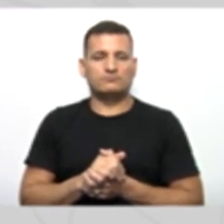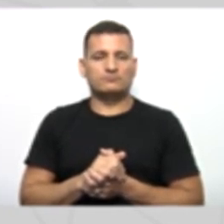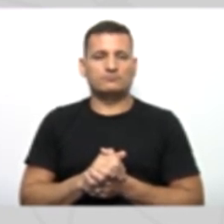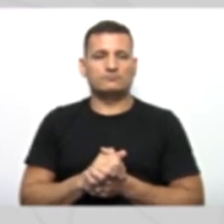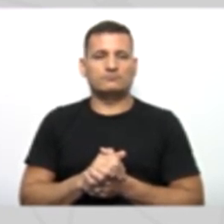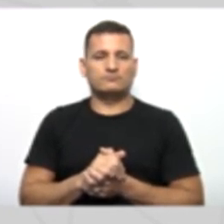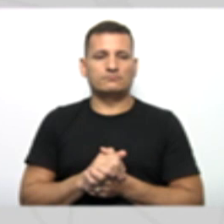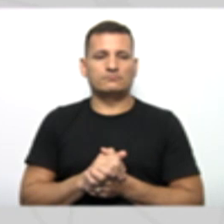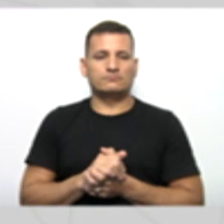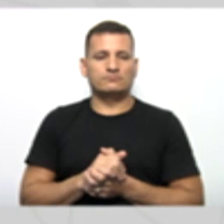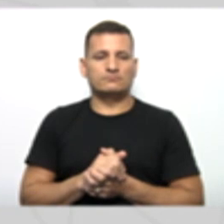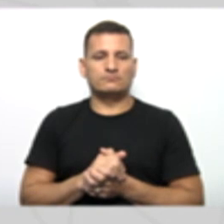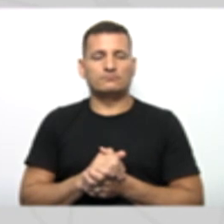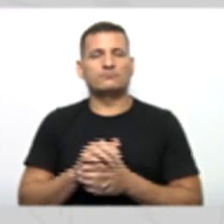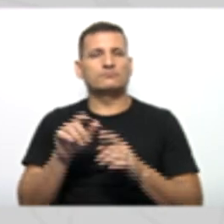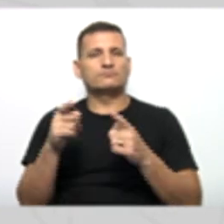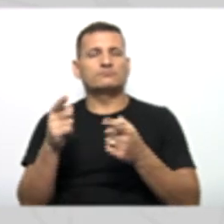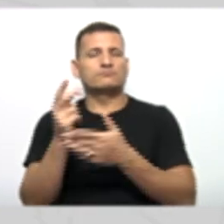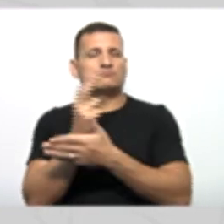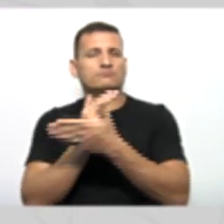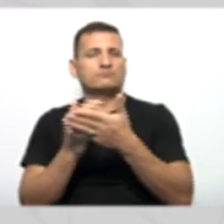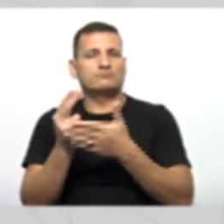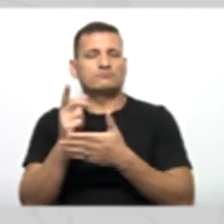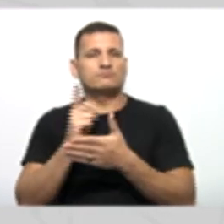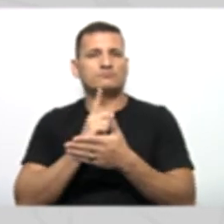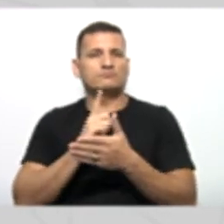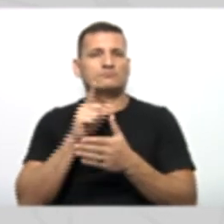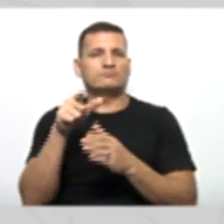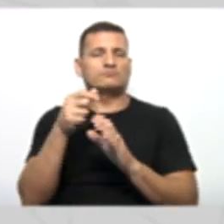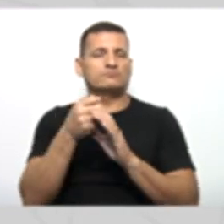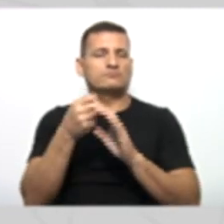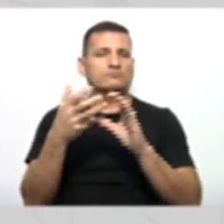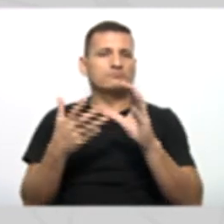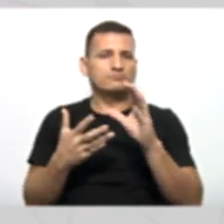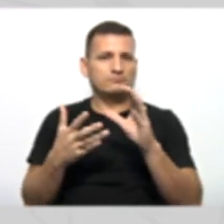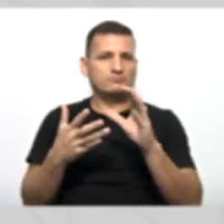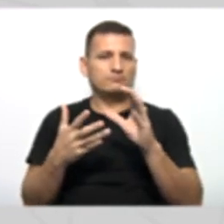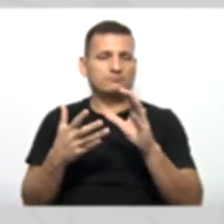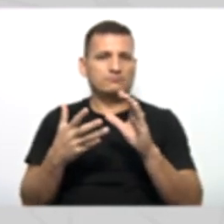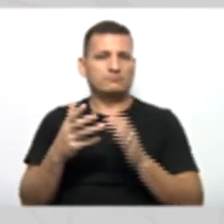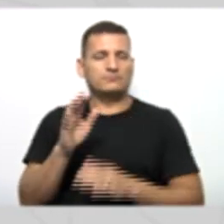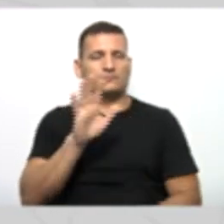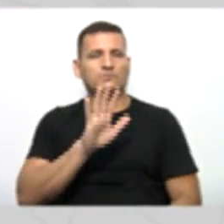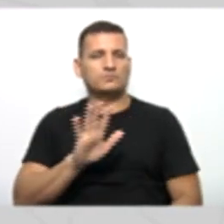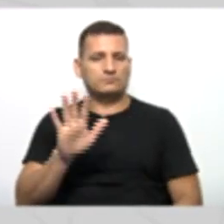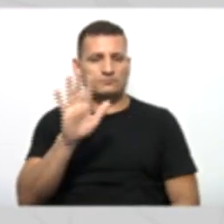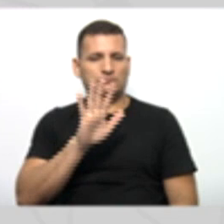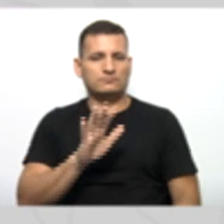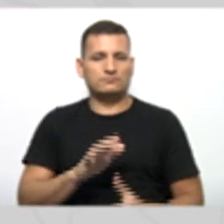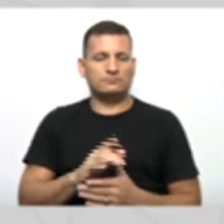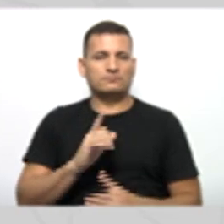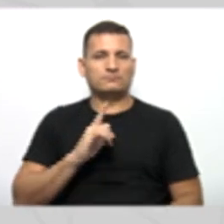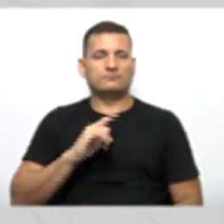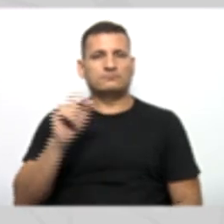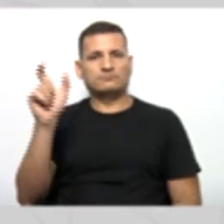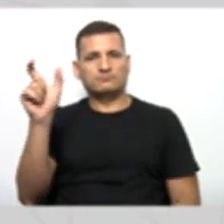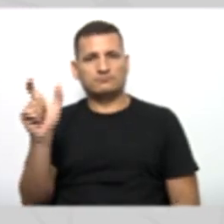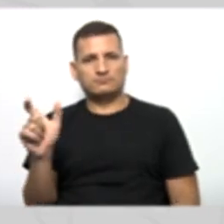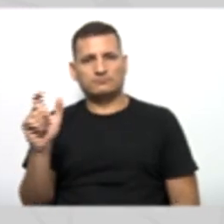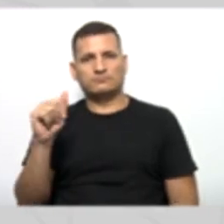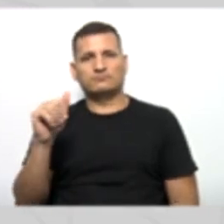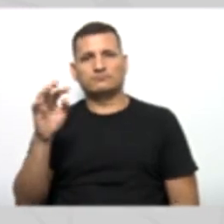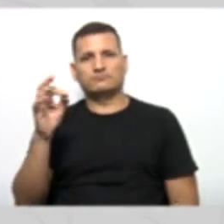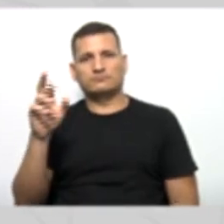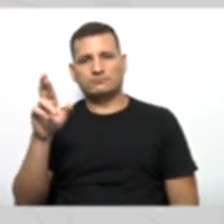diagrama que tem essas características de ilustrações? Que tem atores e